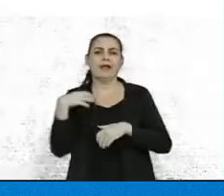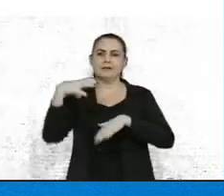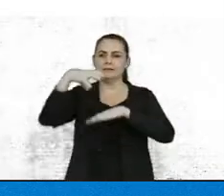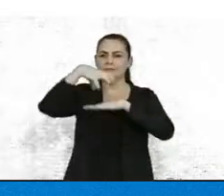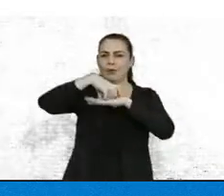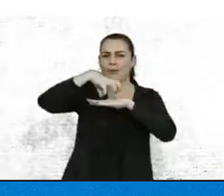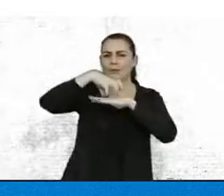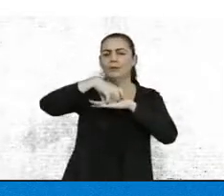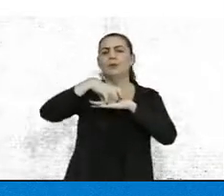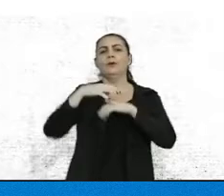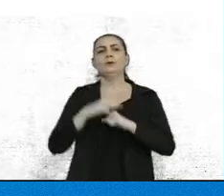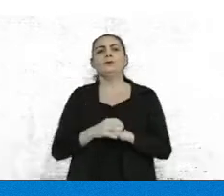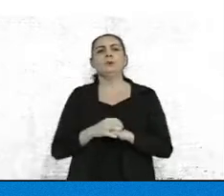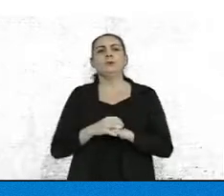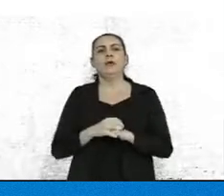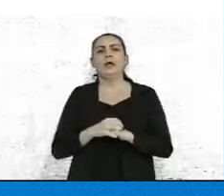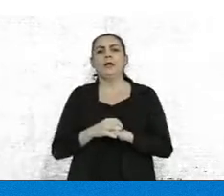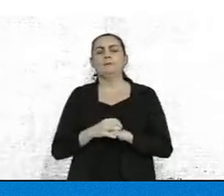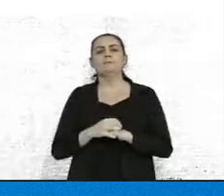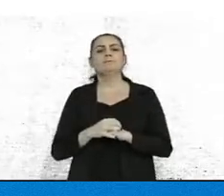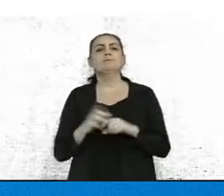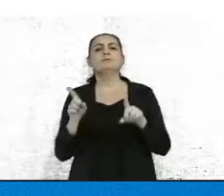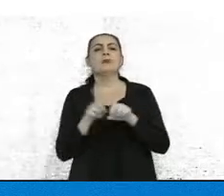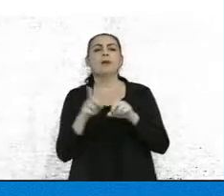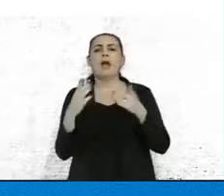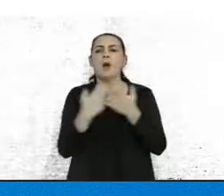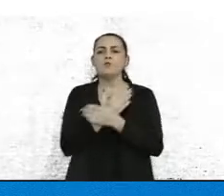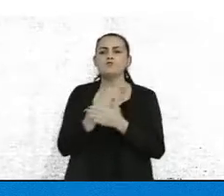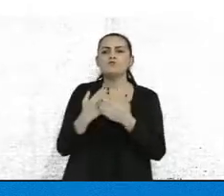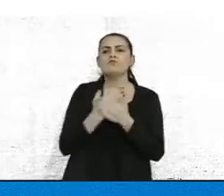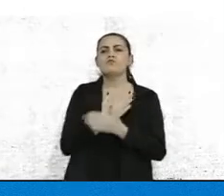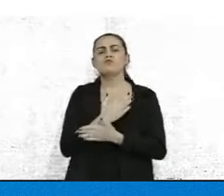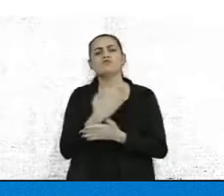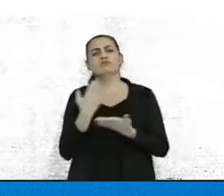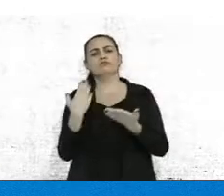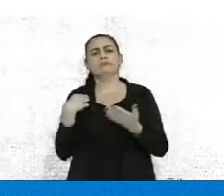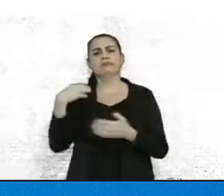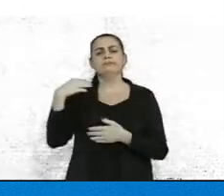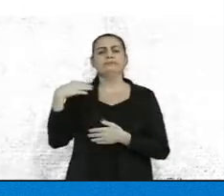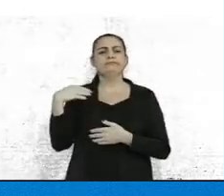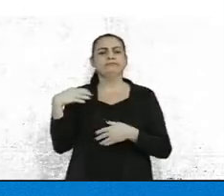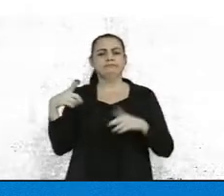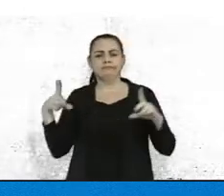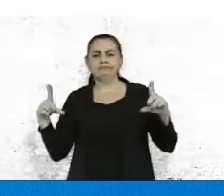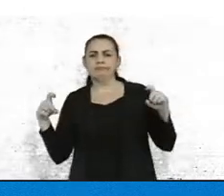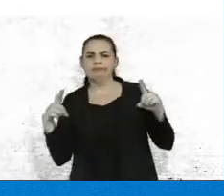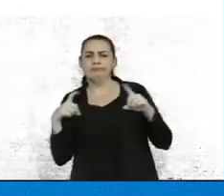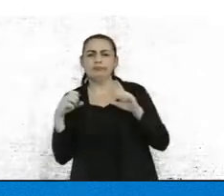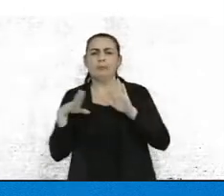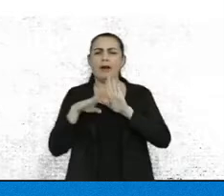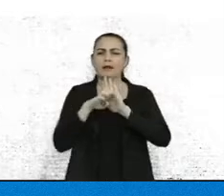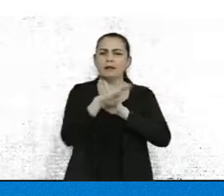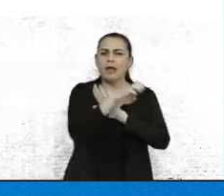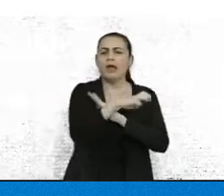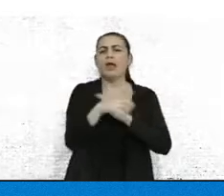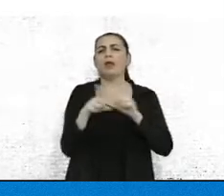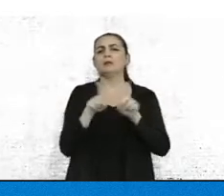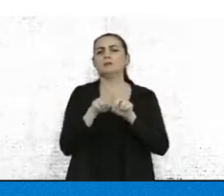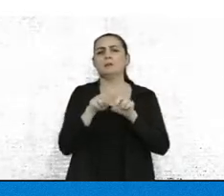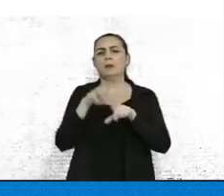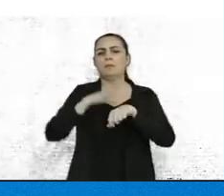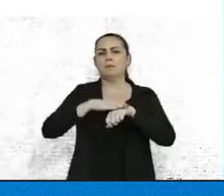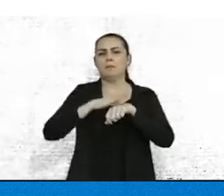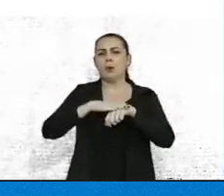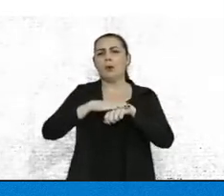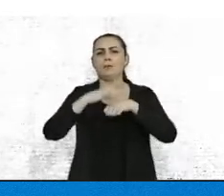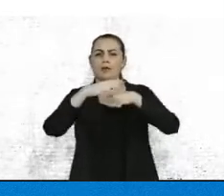algumas toxinas como pesticidas, mercúrio, cádmio, chumbo, que são metais, e a própria doença autoimune, que é o que a gente